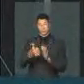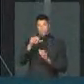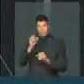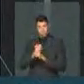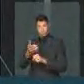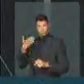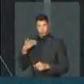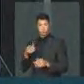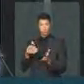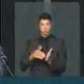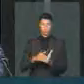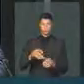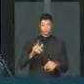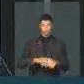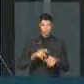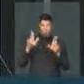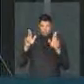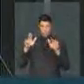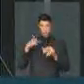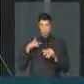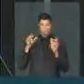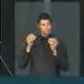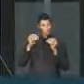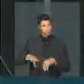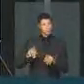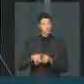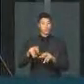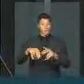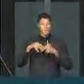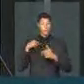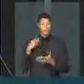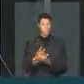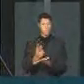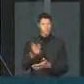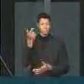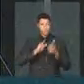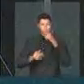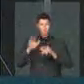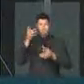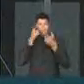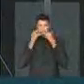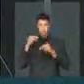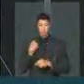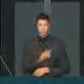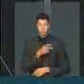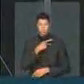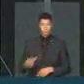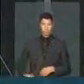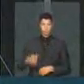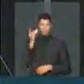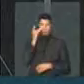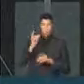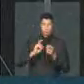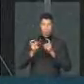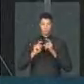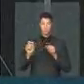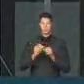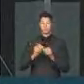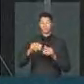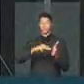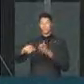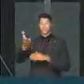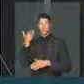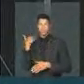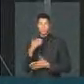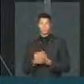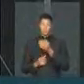décadas. O tema é sensível e, por isso mesmo, ganhou a atenção da nossa presidenta na reunião realizada na